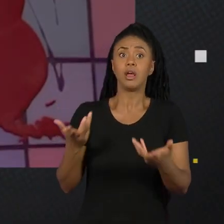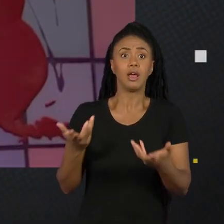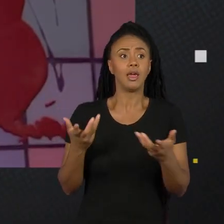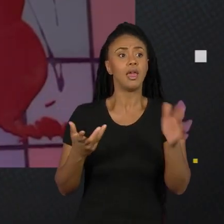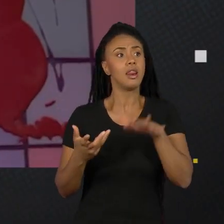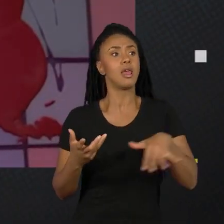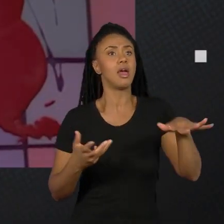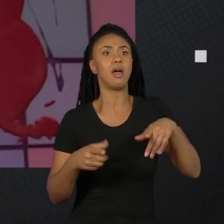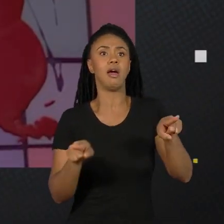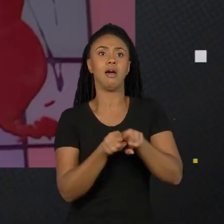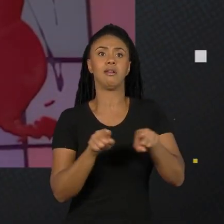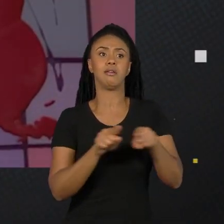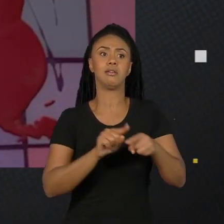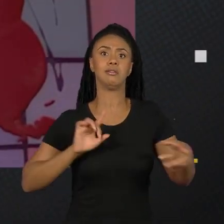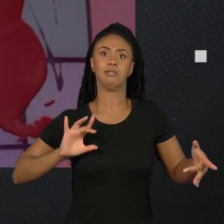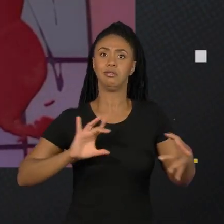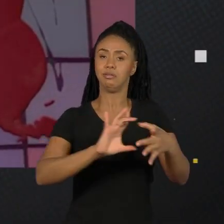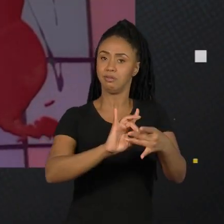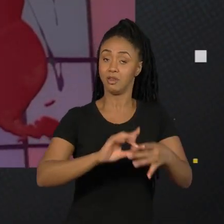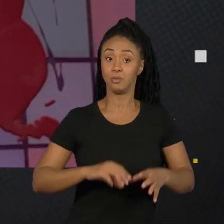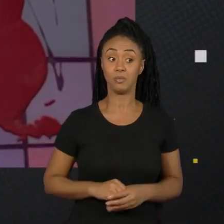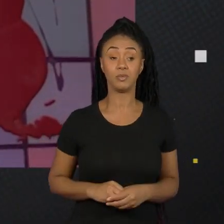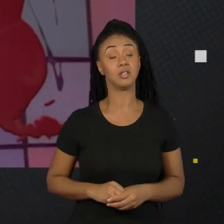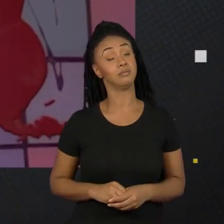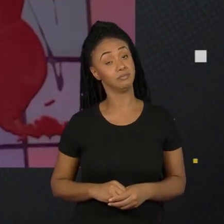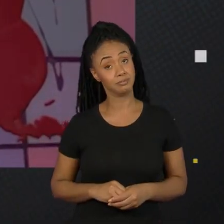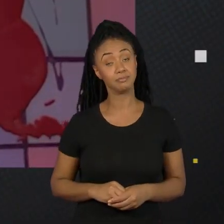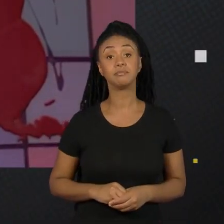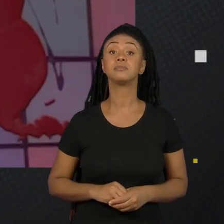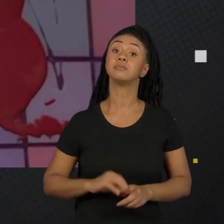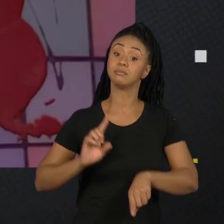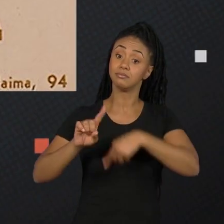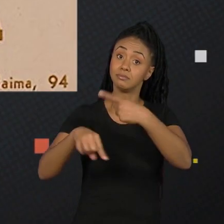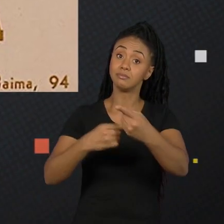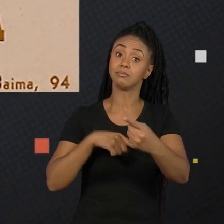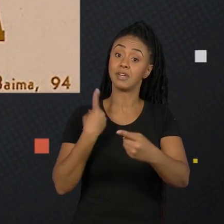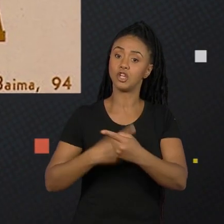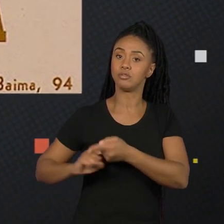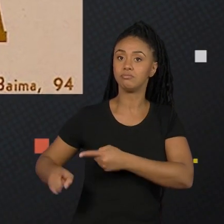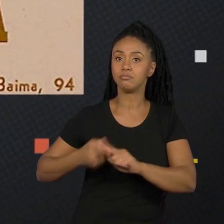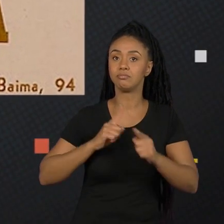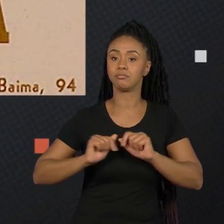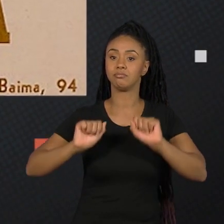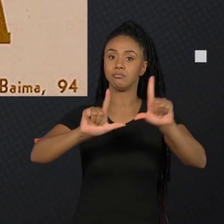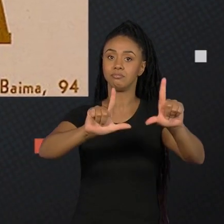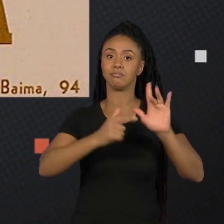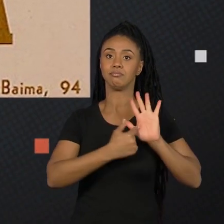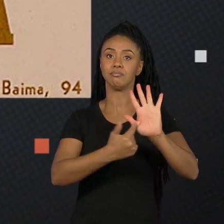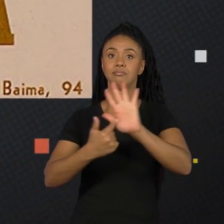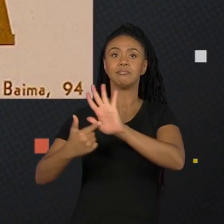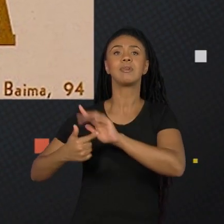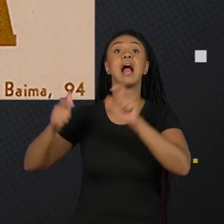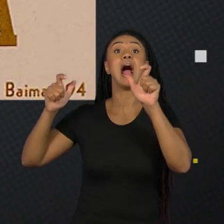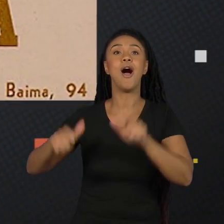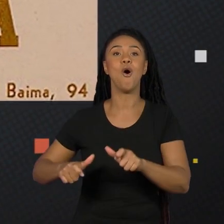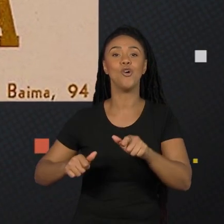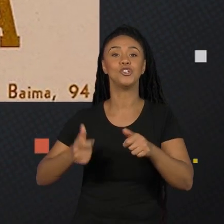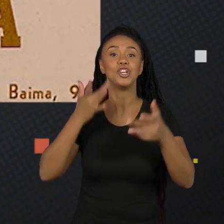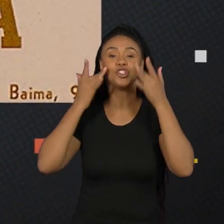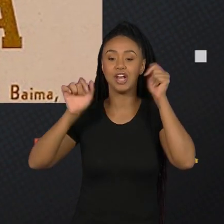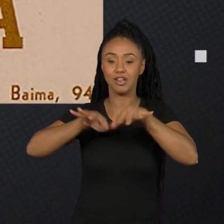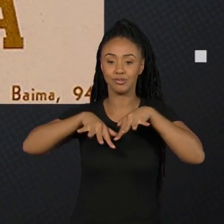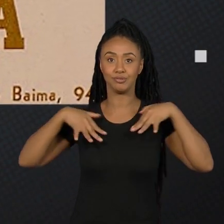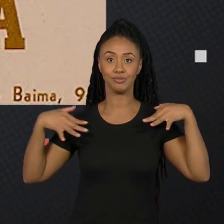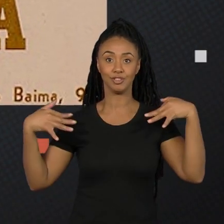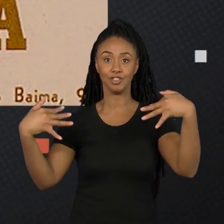nesse processo. Em função disso, fizemos uma exposição na Galeria do Teatro de Arena, onde eu já tinha feito